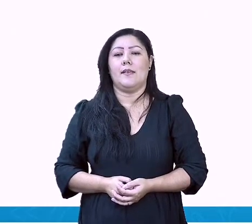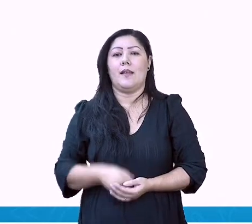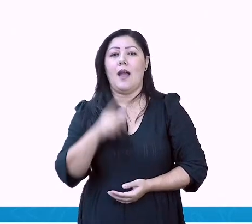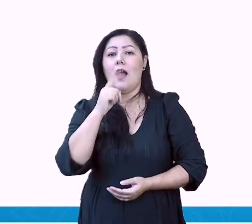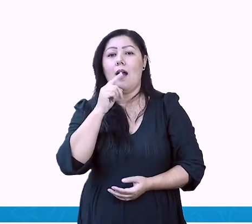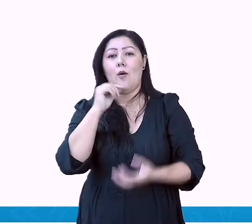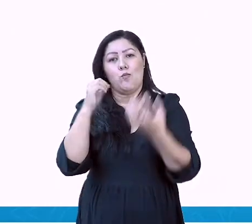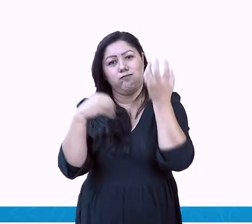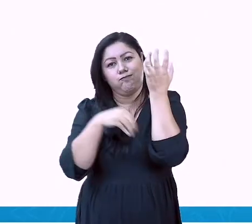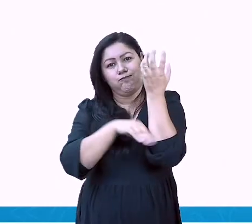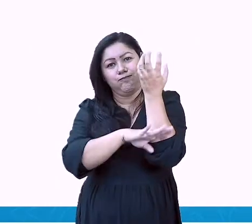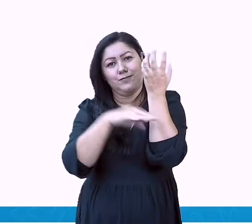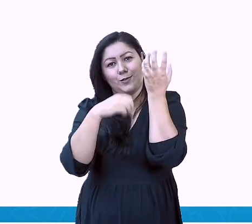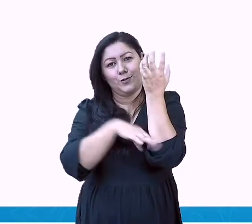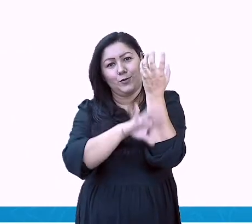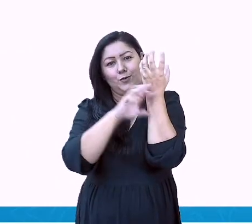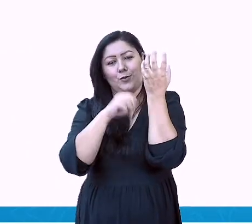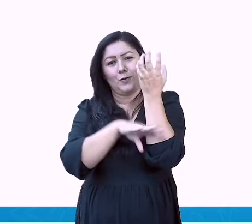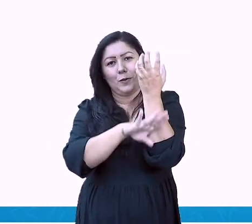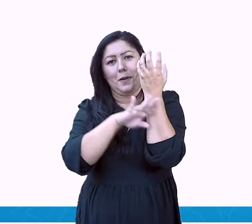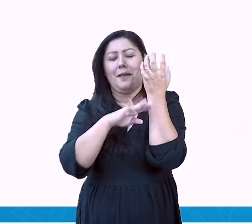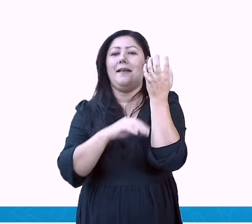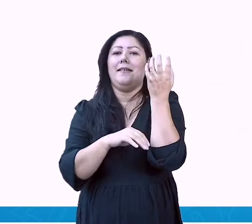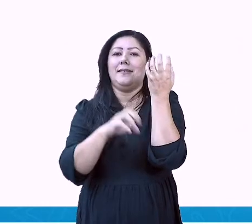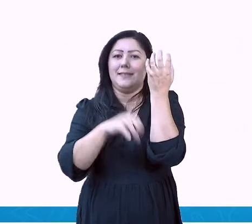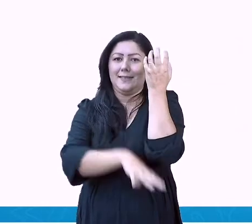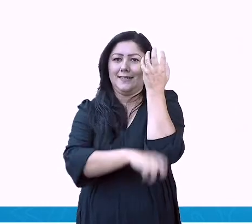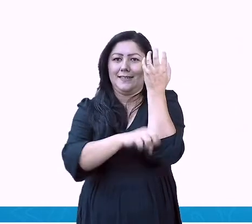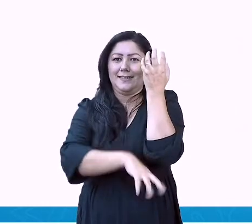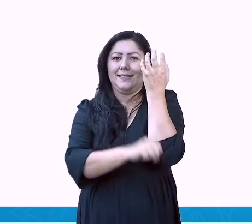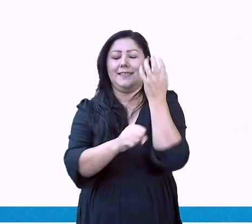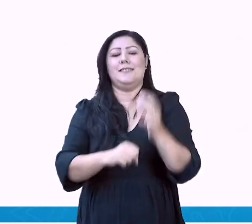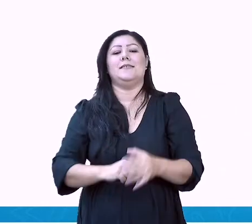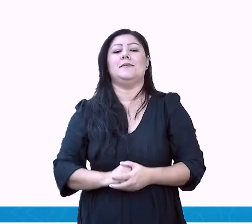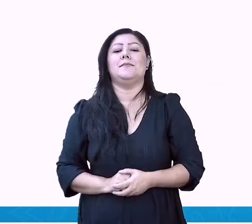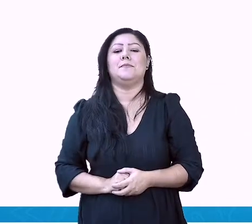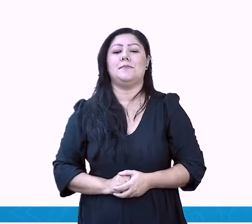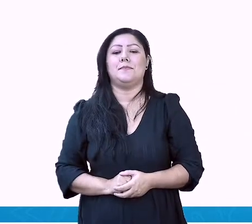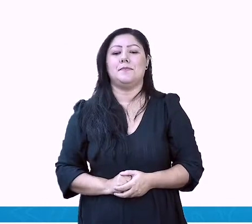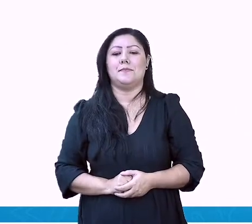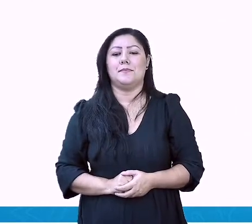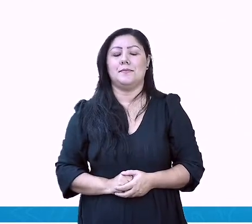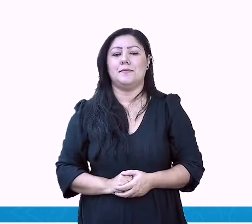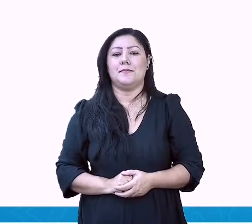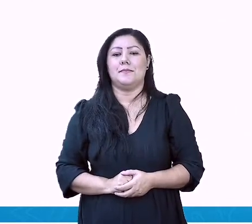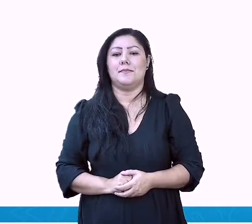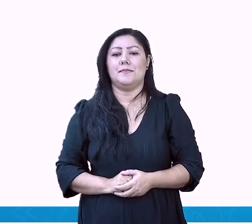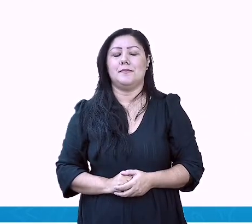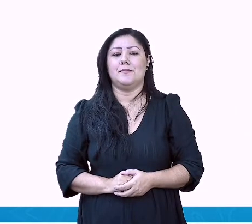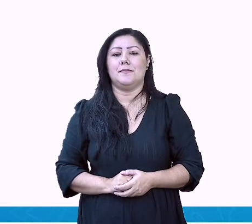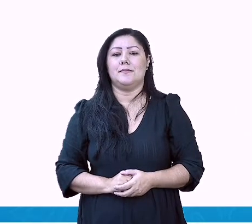existente no subsolo. Está dentro do que eu falei para vocês?